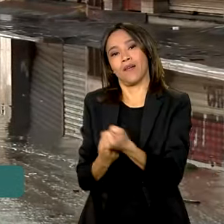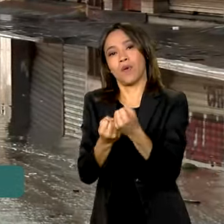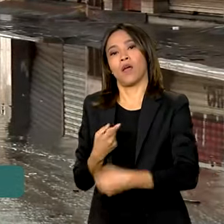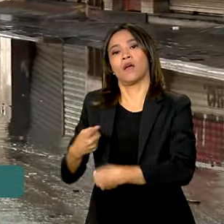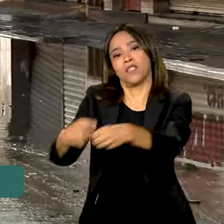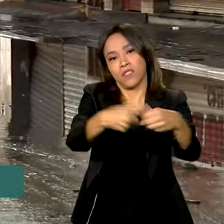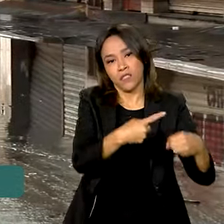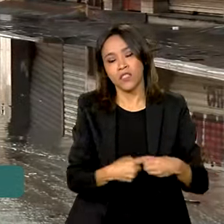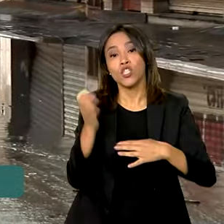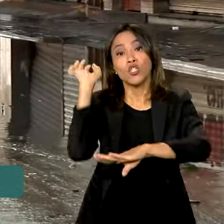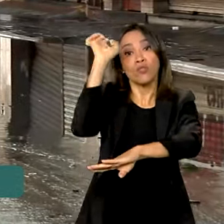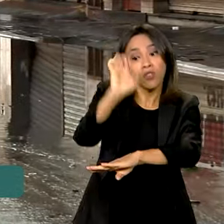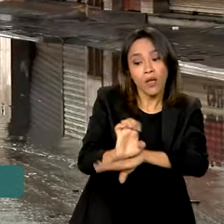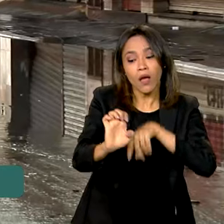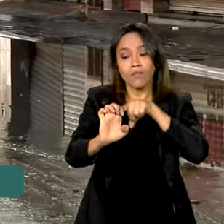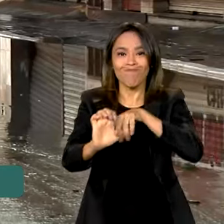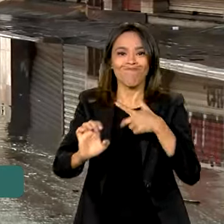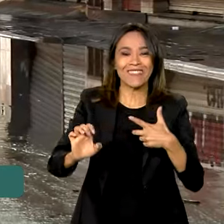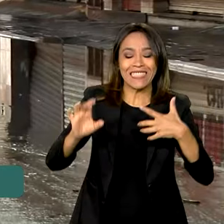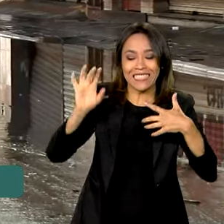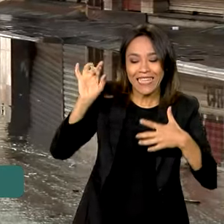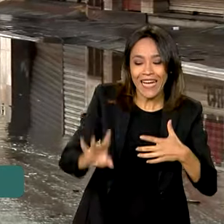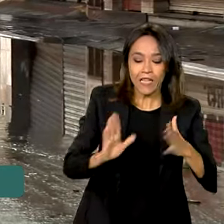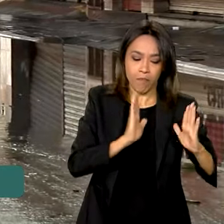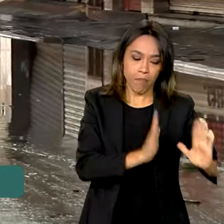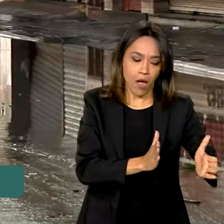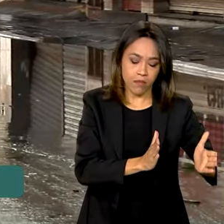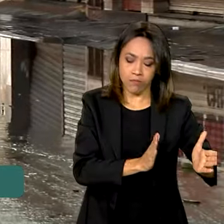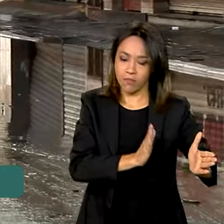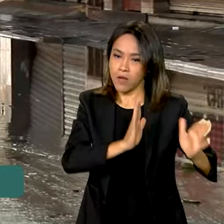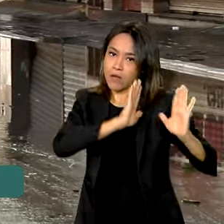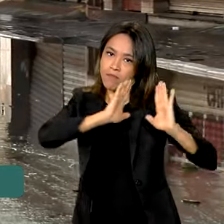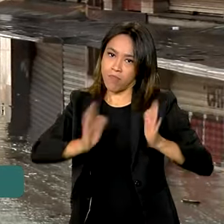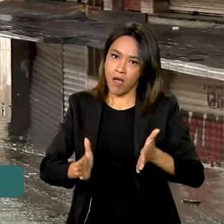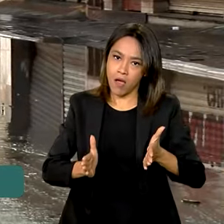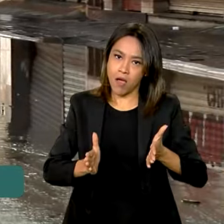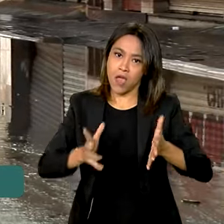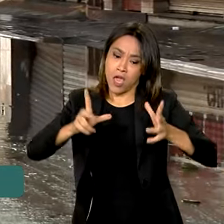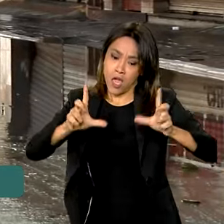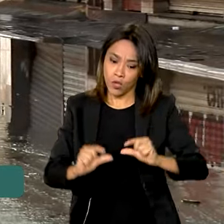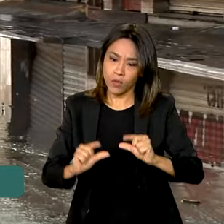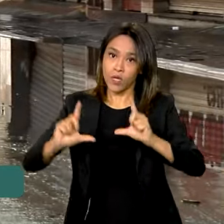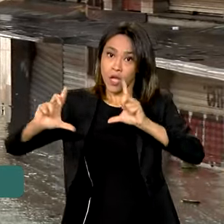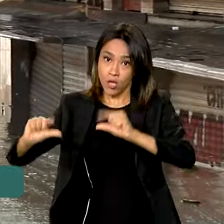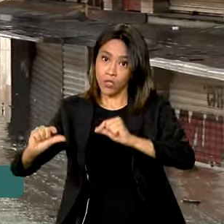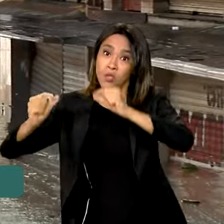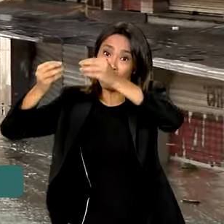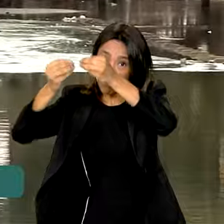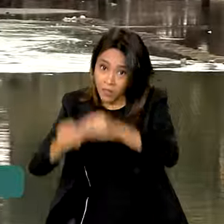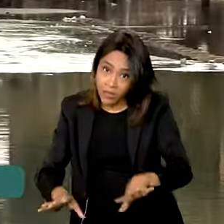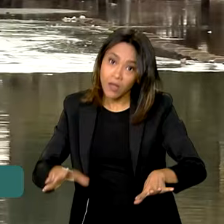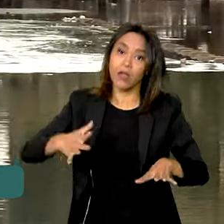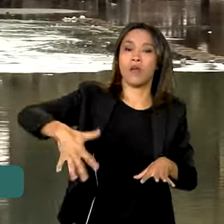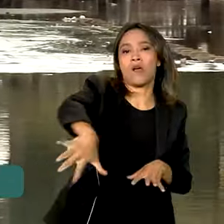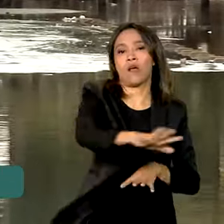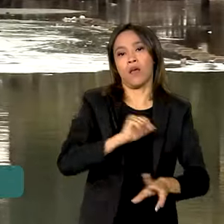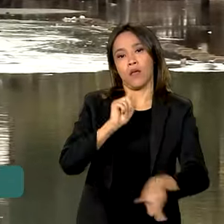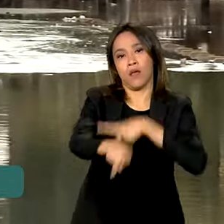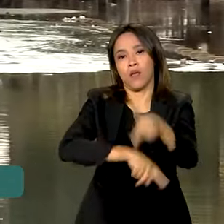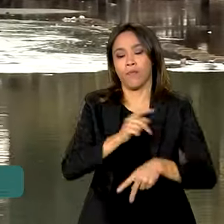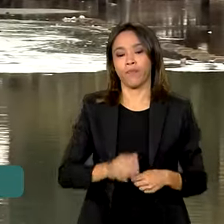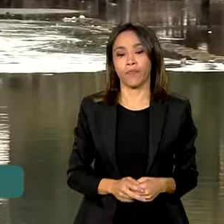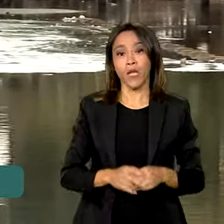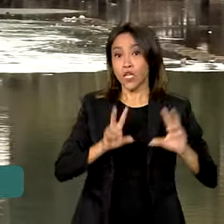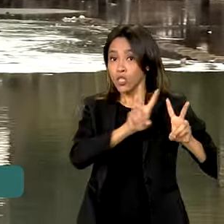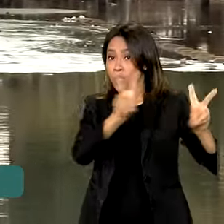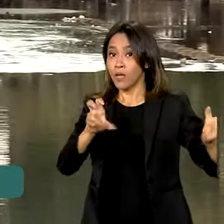o estado a enfrentar cada fase, reduzindo os prejuízos para a população. Para a saúde,